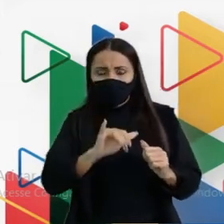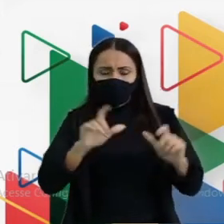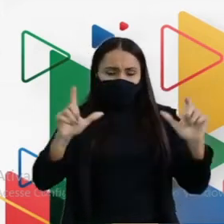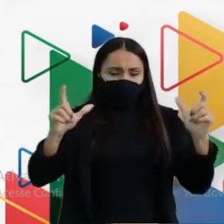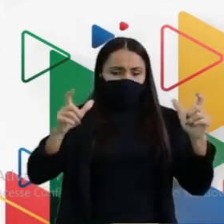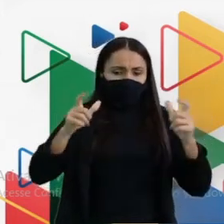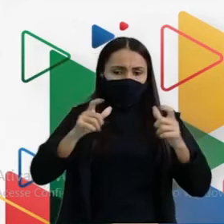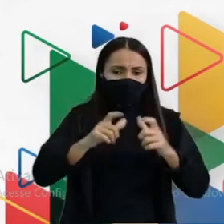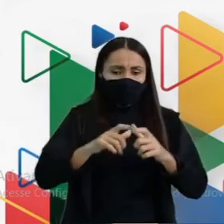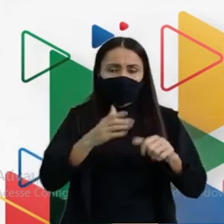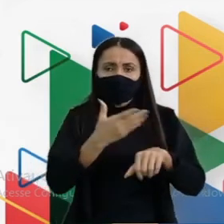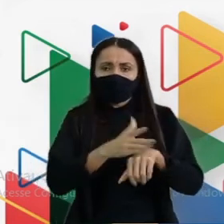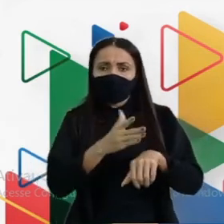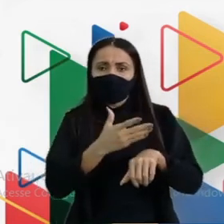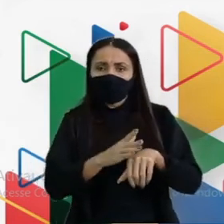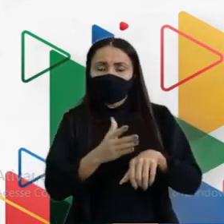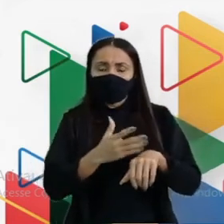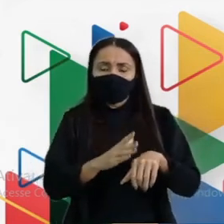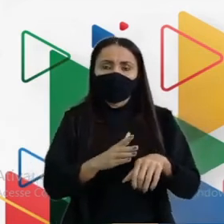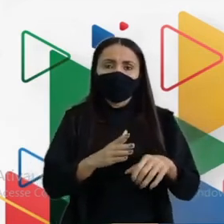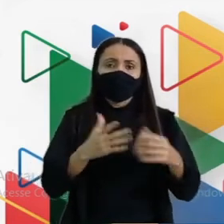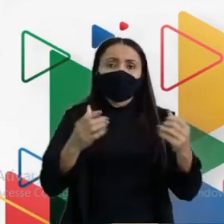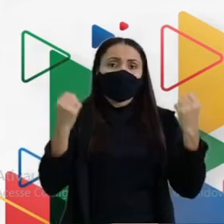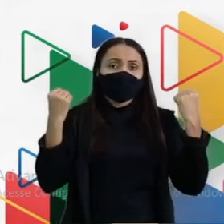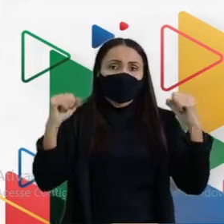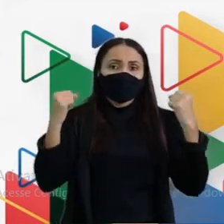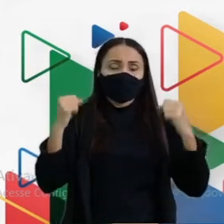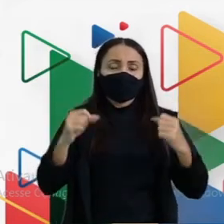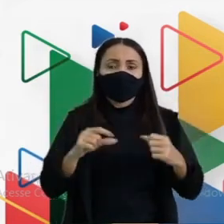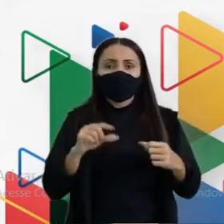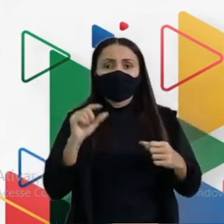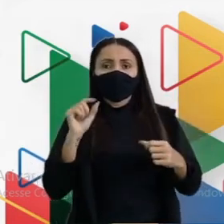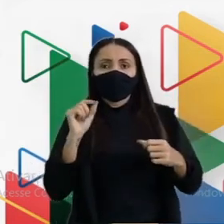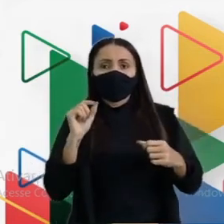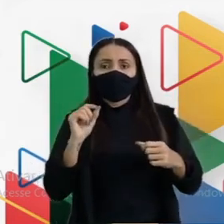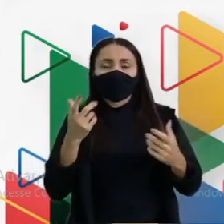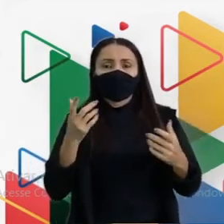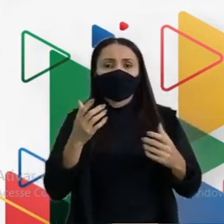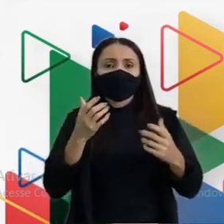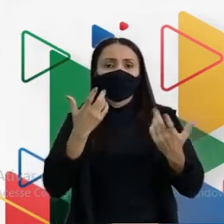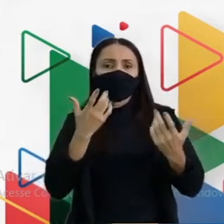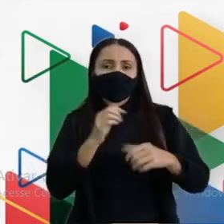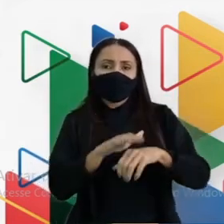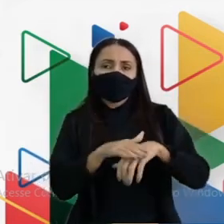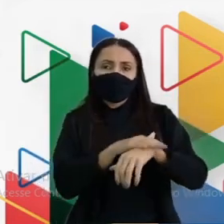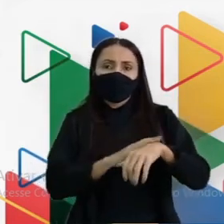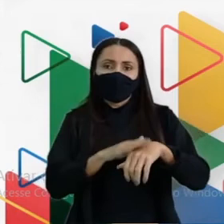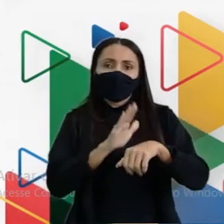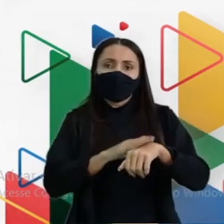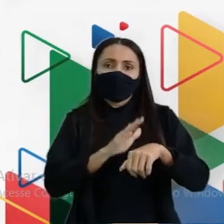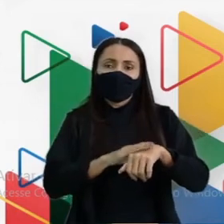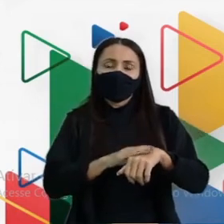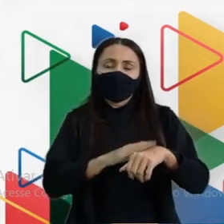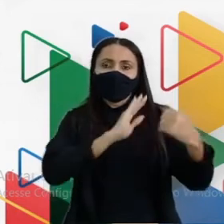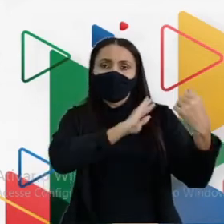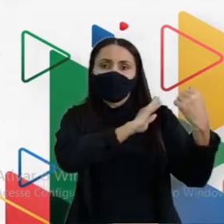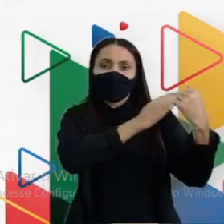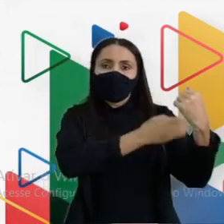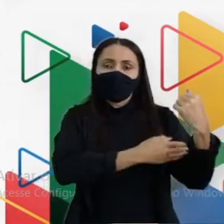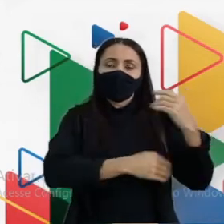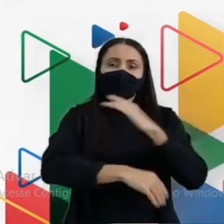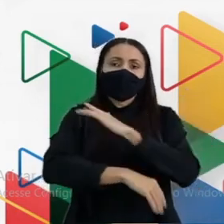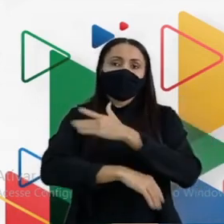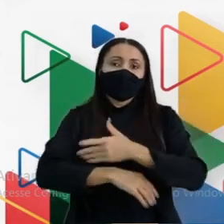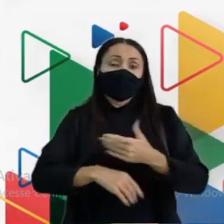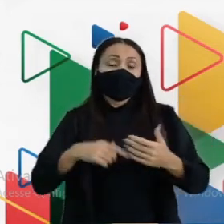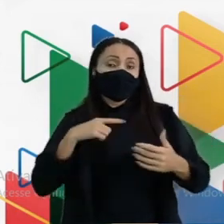tiver a prática regular de atividade. Porque o que é que estica a minha pele? O colágeno e a massa muscular. Então, se